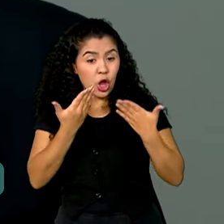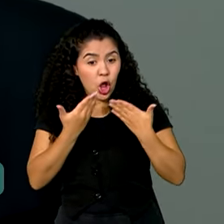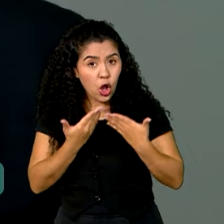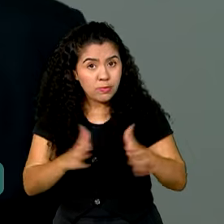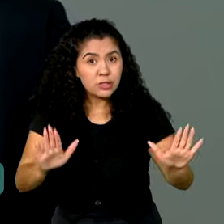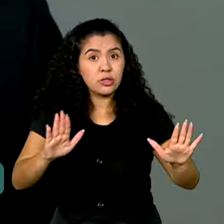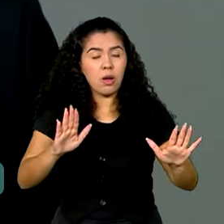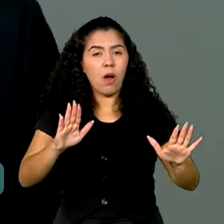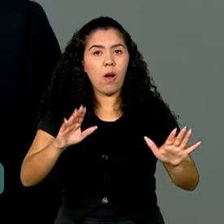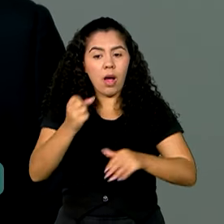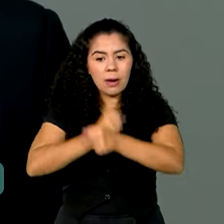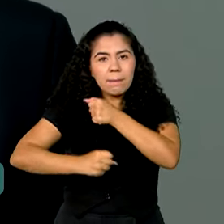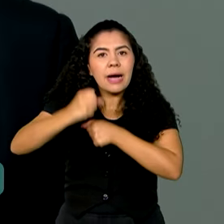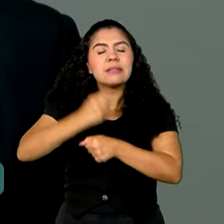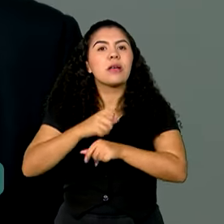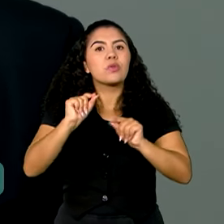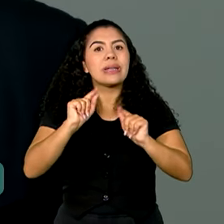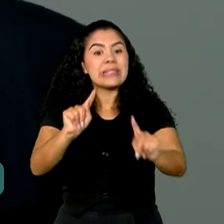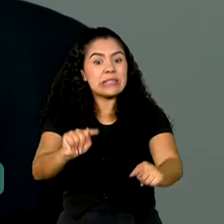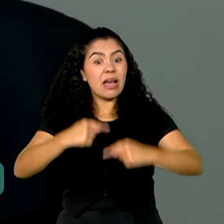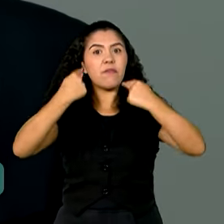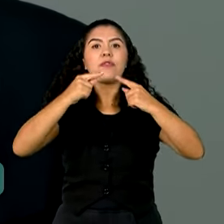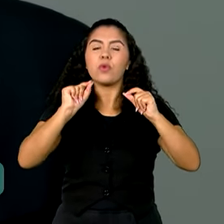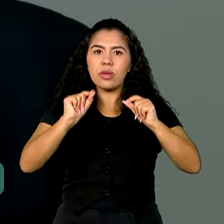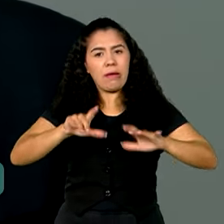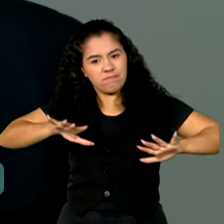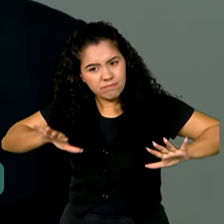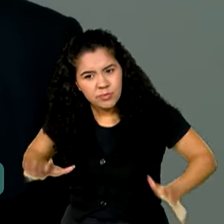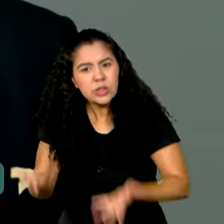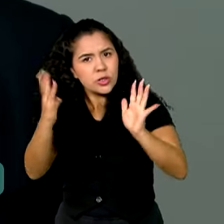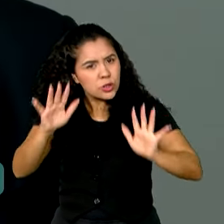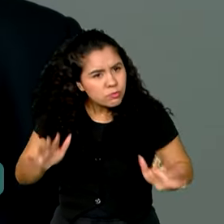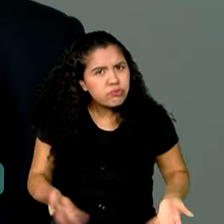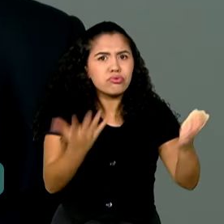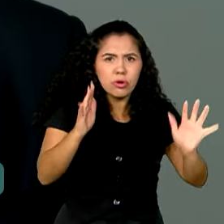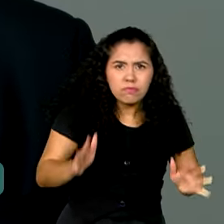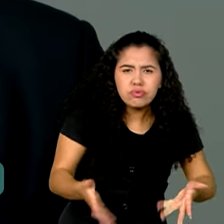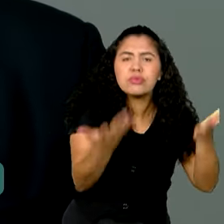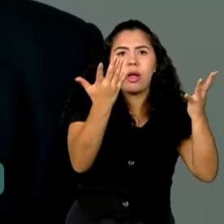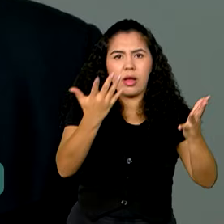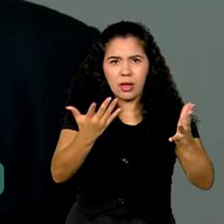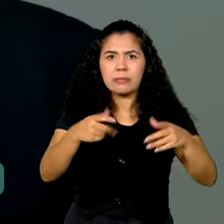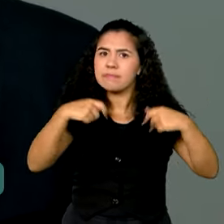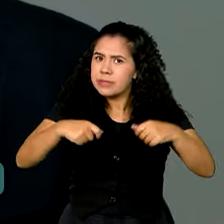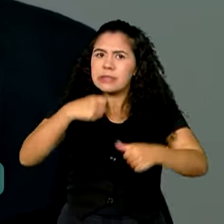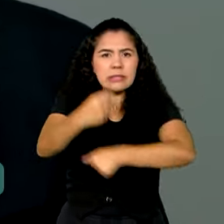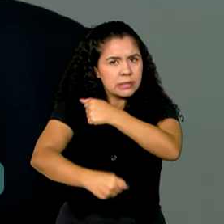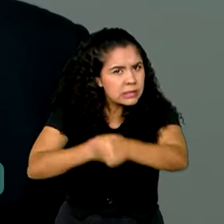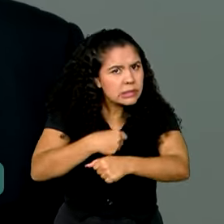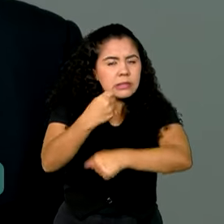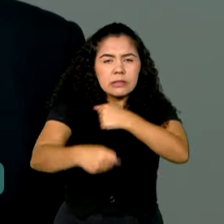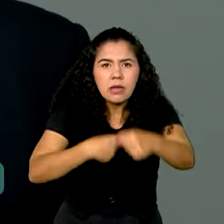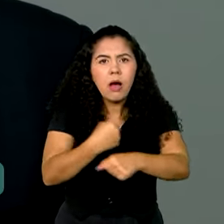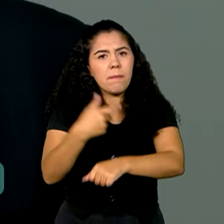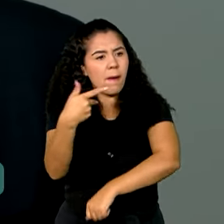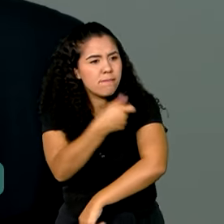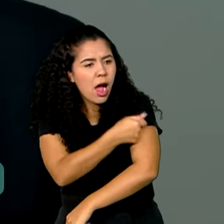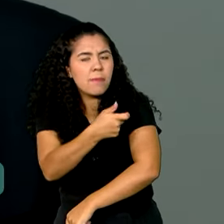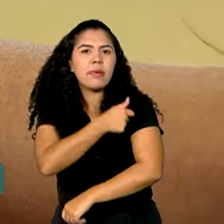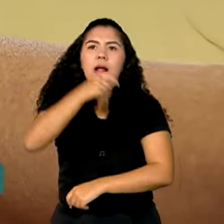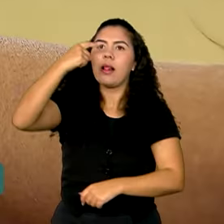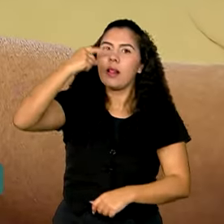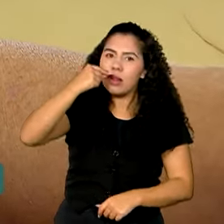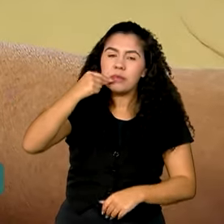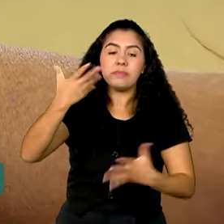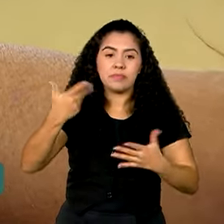de resgatar, parar essa queda das coberturas, que era progressiva ano após ano, e resgatar essa